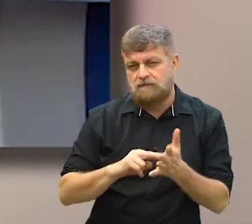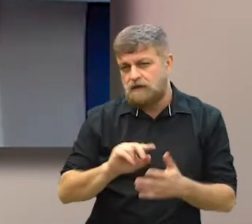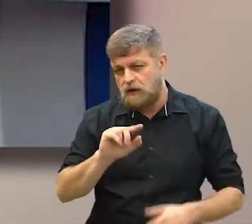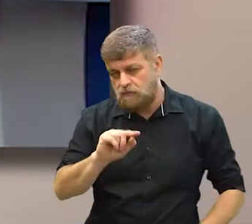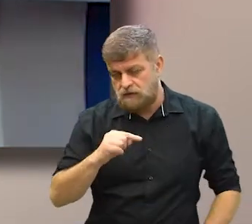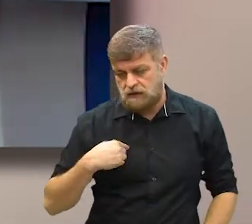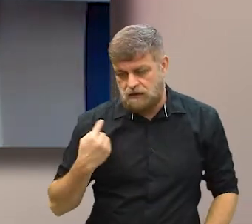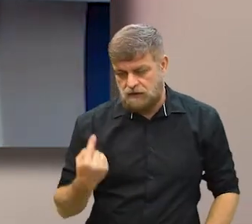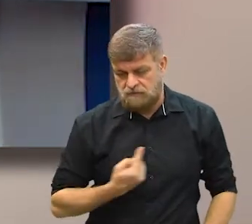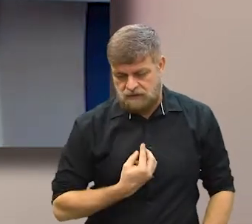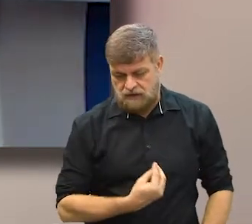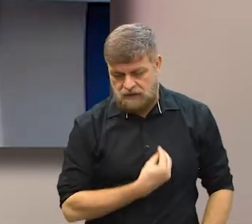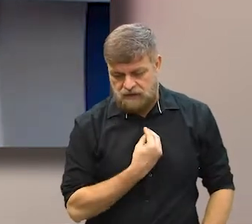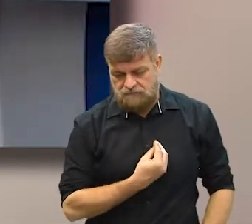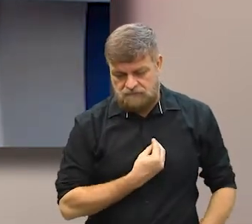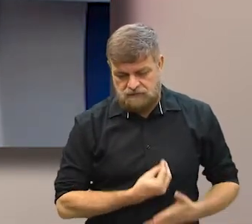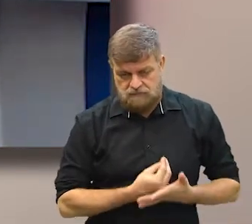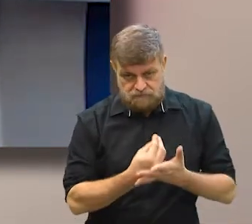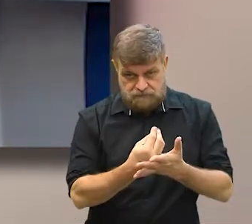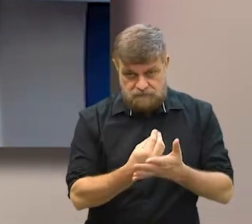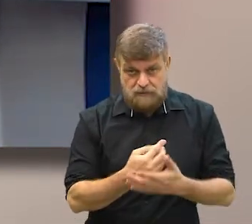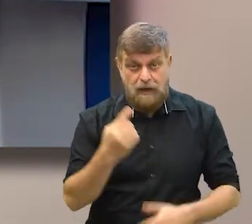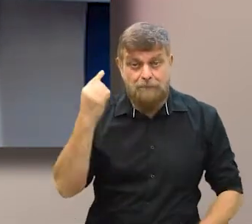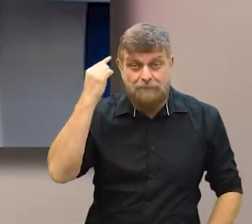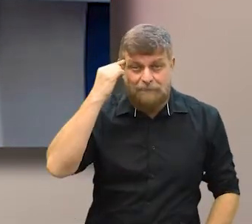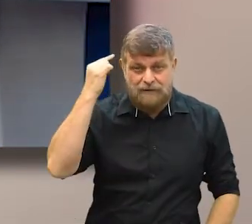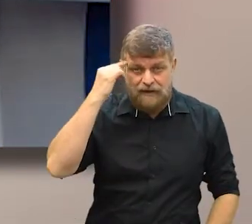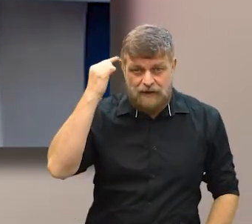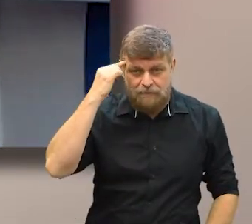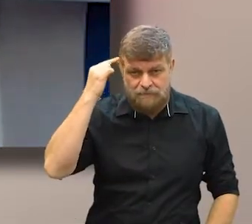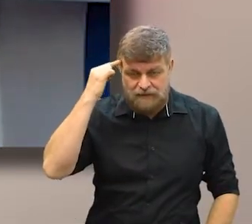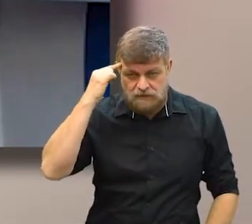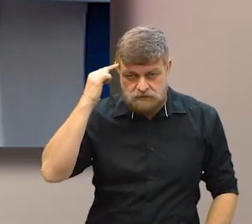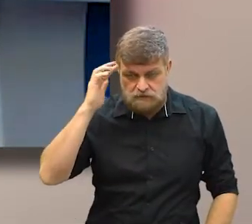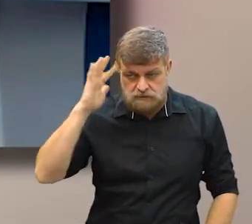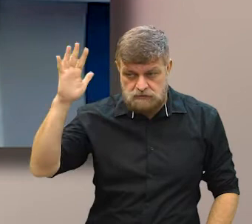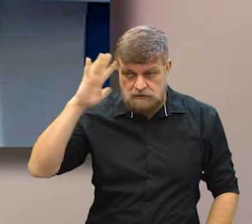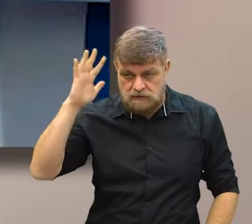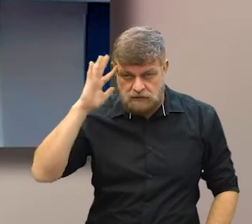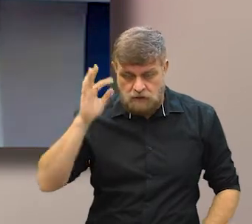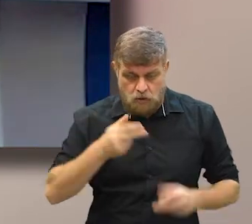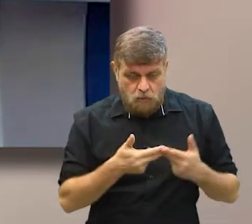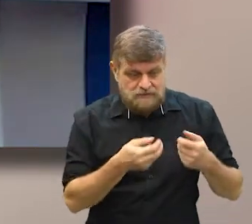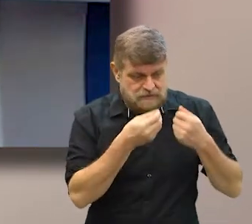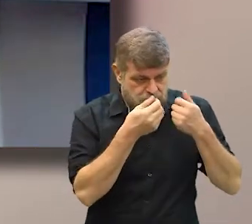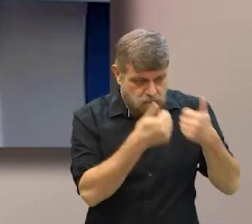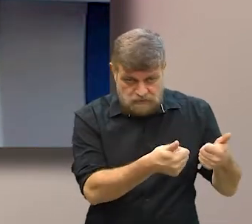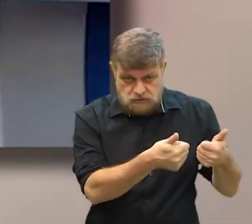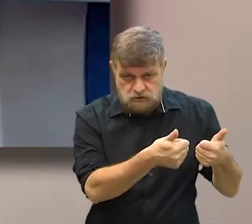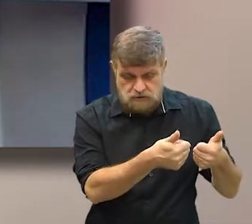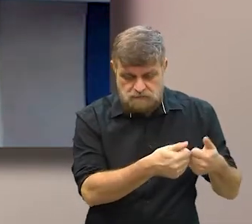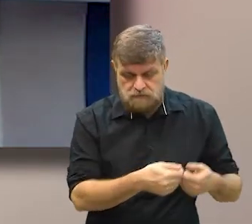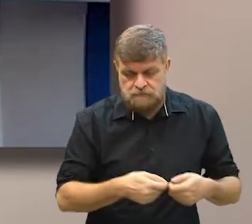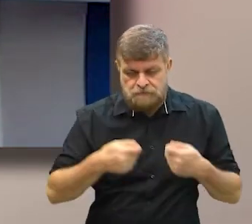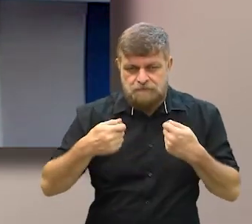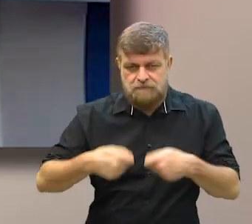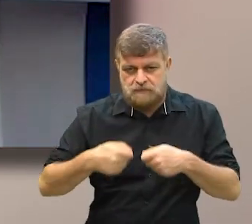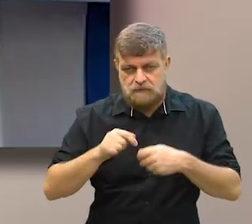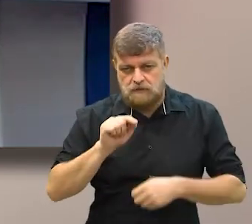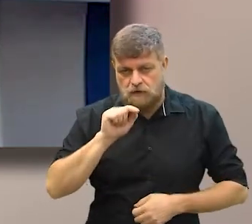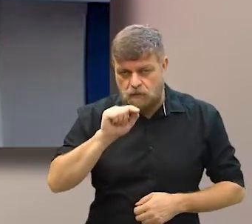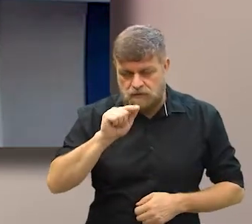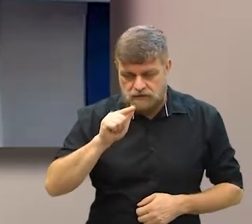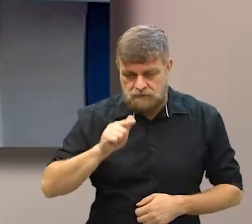significa que para manter a sua mente nos pensamentos positivos, você